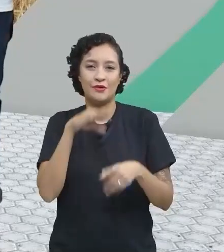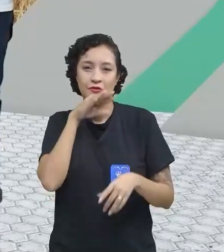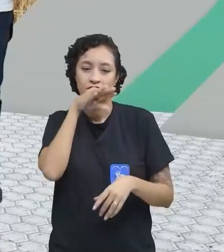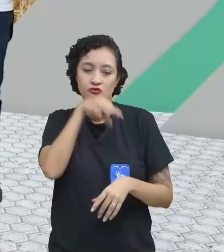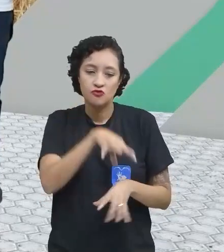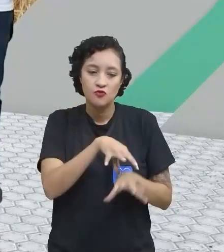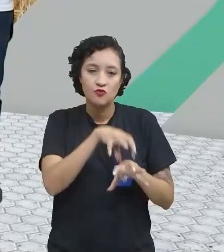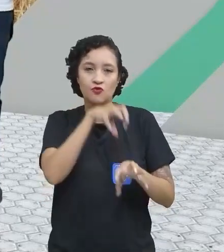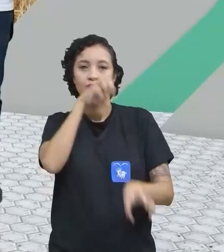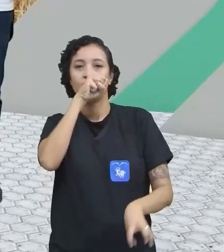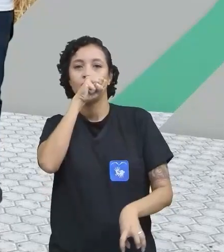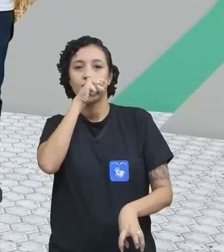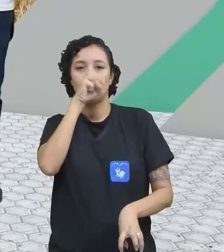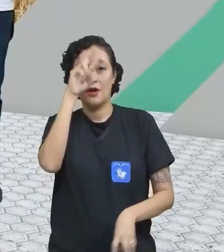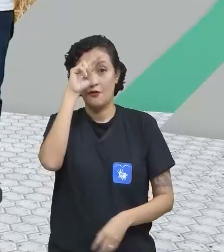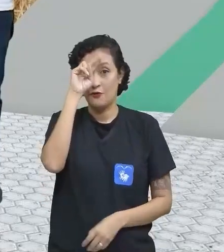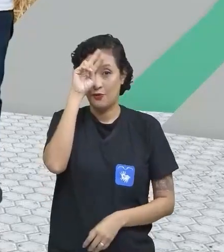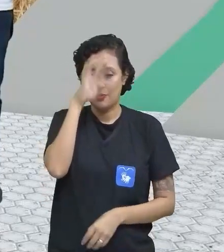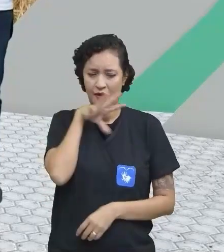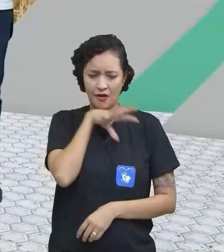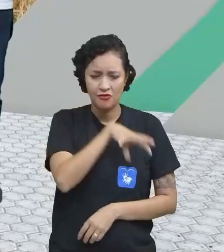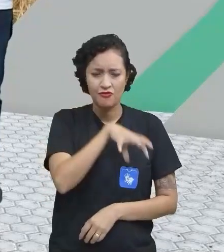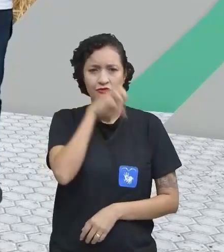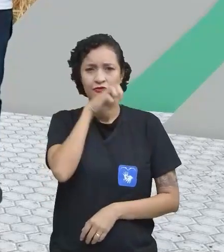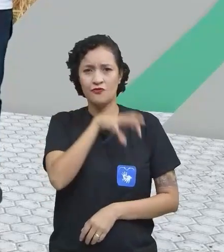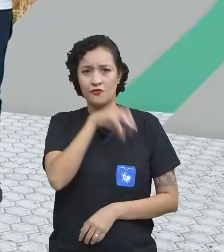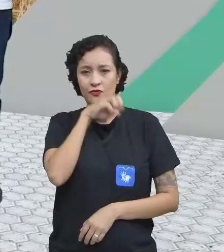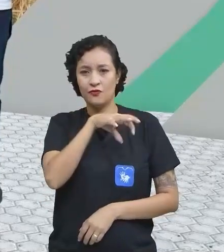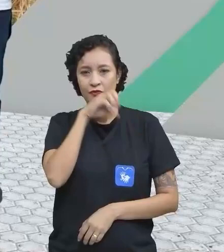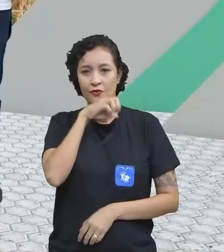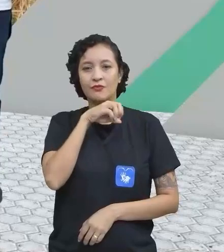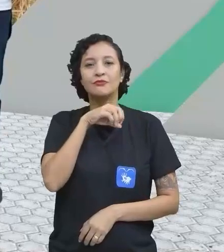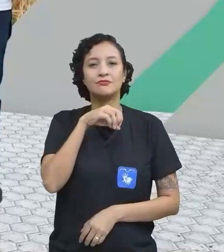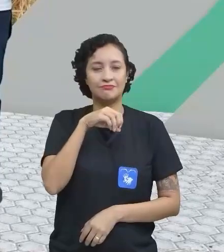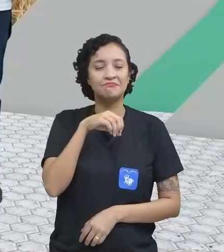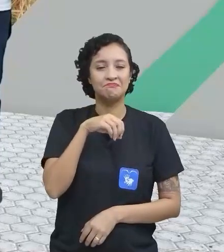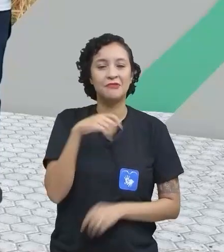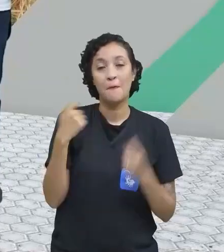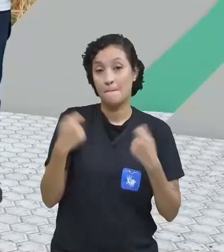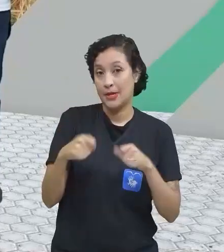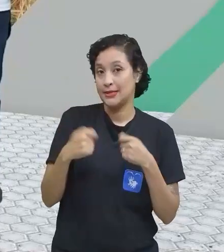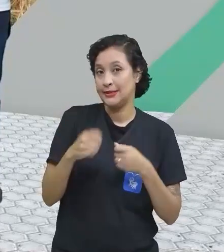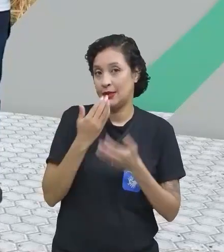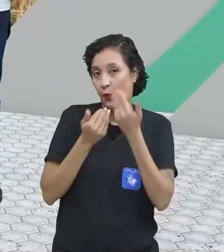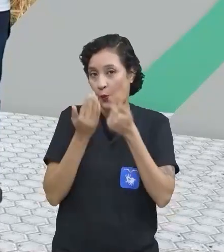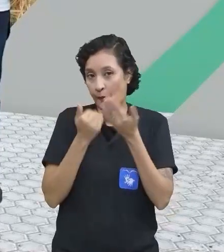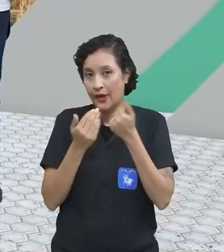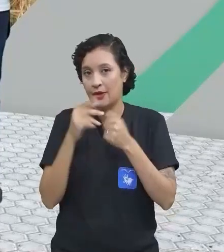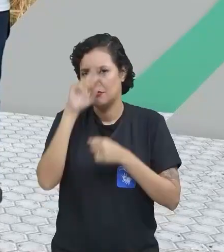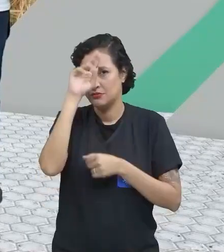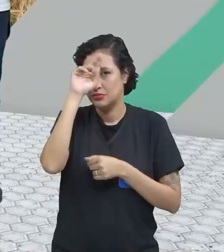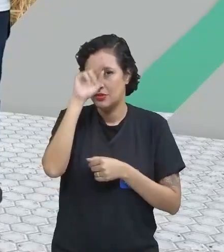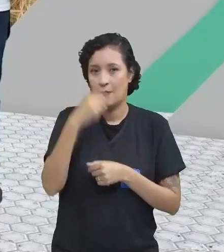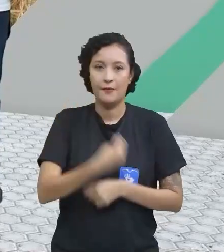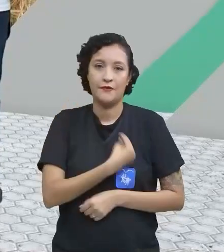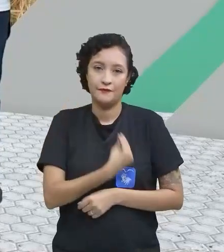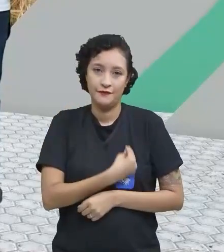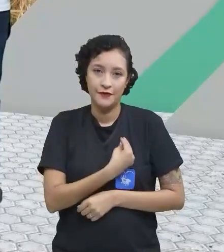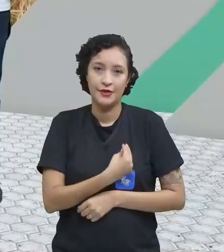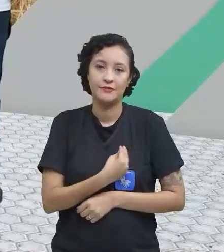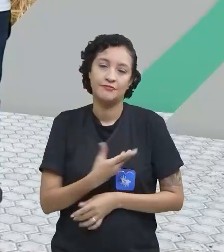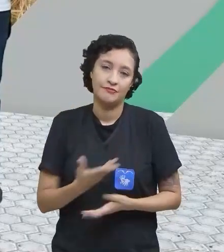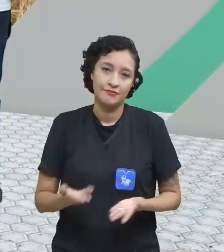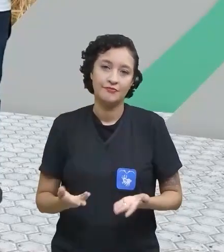as formigas. Ele gosta muito de formigas, então ele precisa desses insetos para sobreviver e continuar se